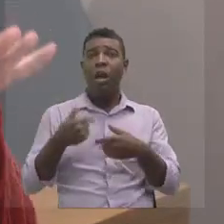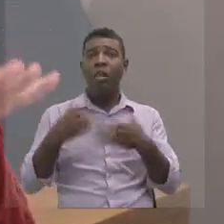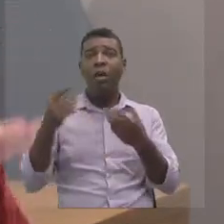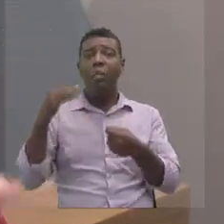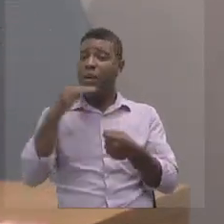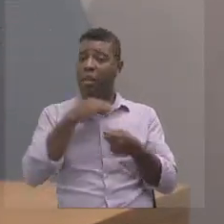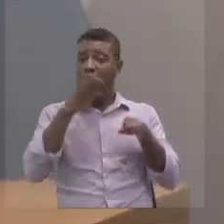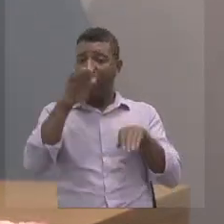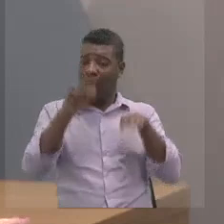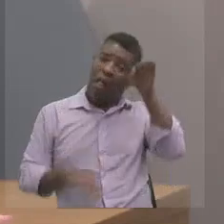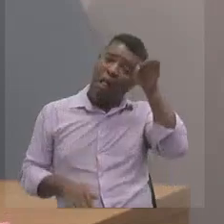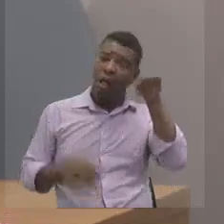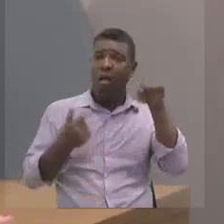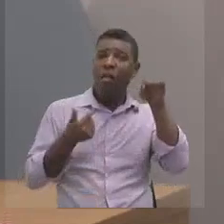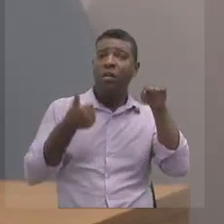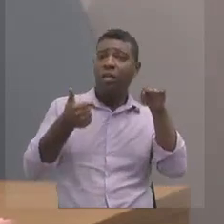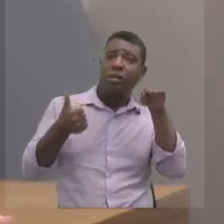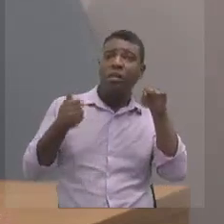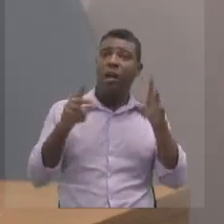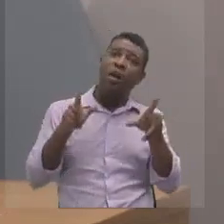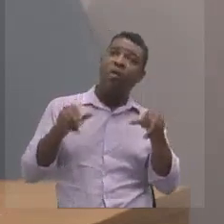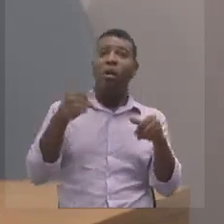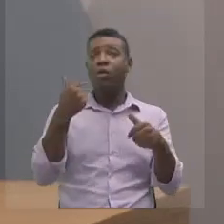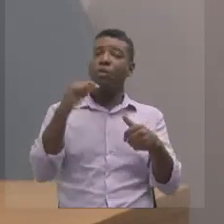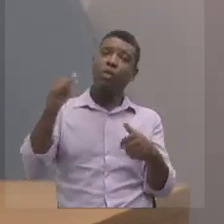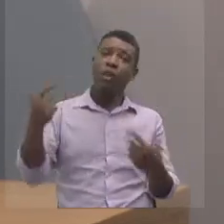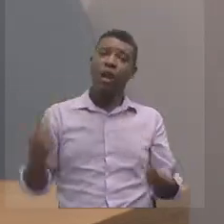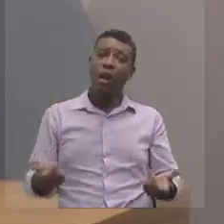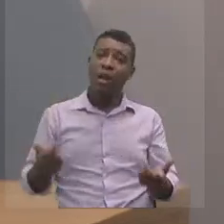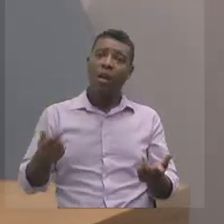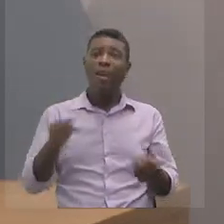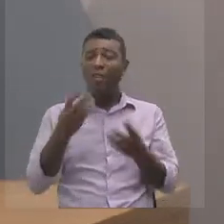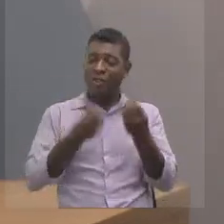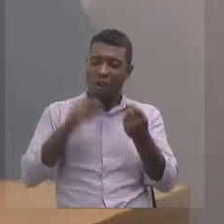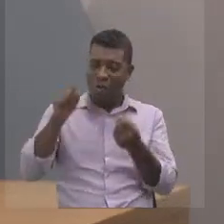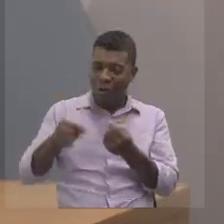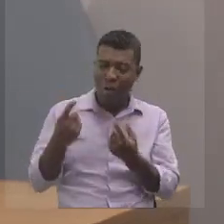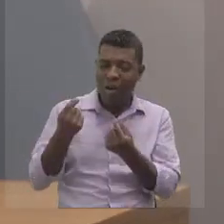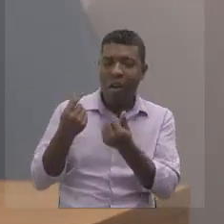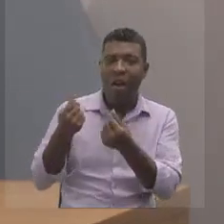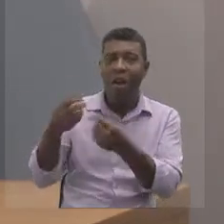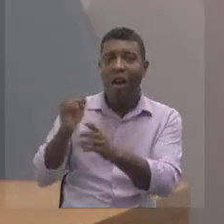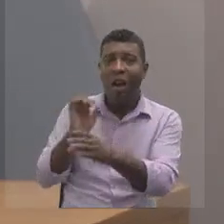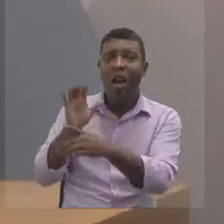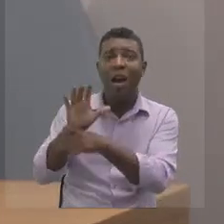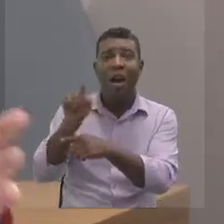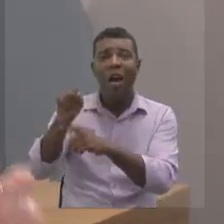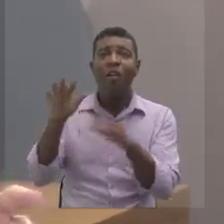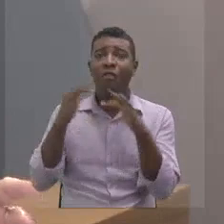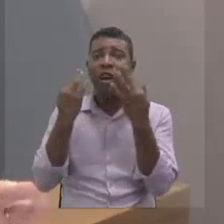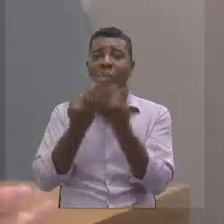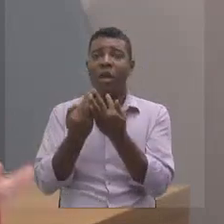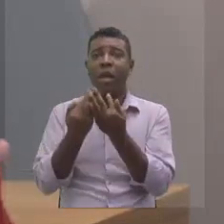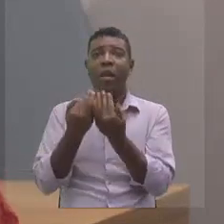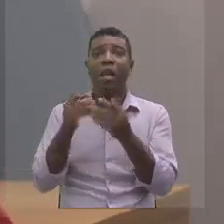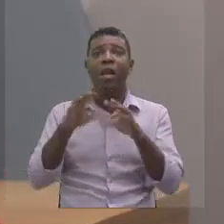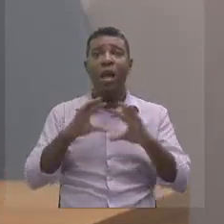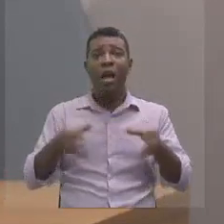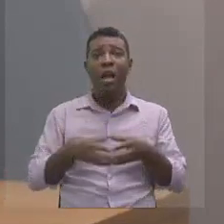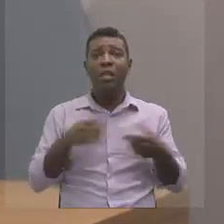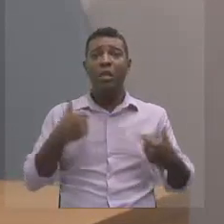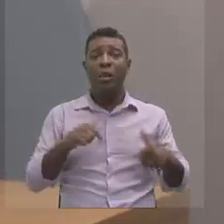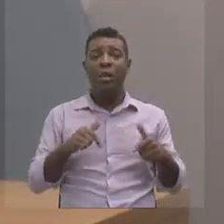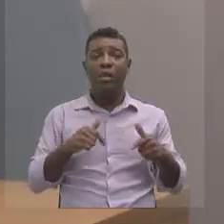de como a tarifa do metrô impacta no orçamento das famílias e da classe trabalhadora ela é real quanto mais